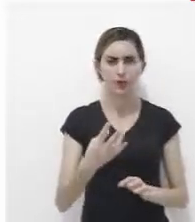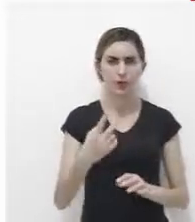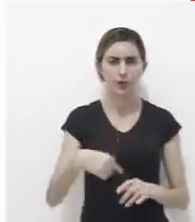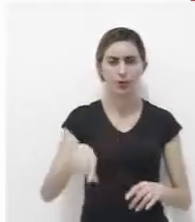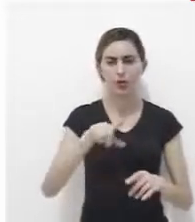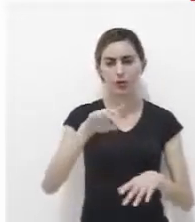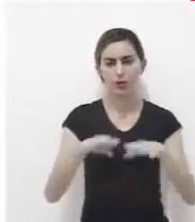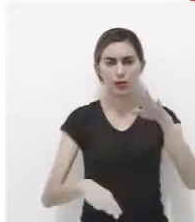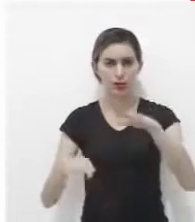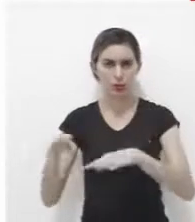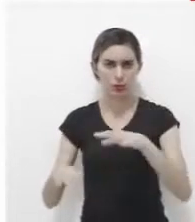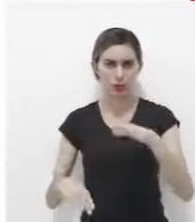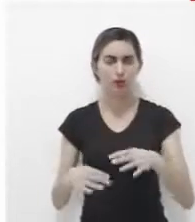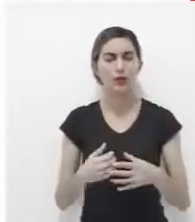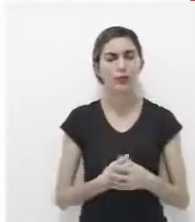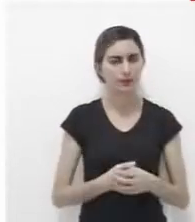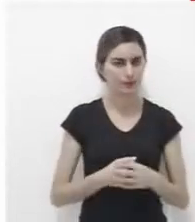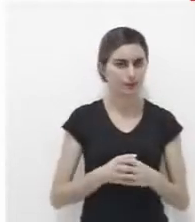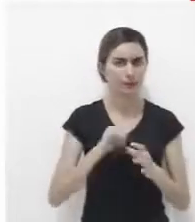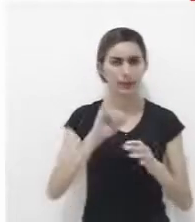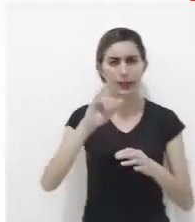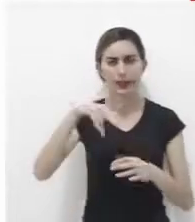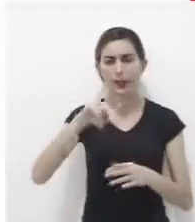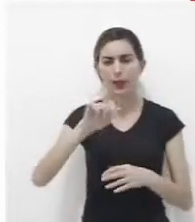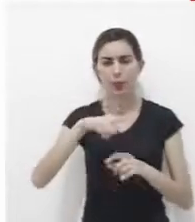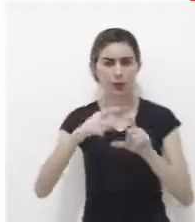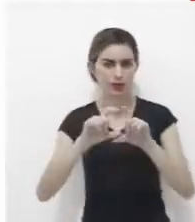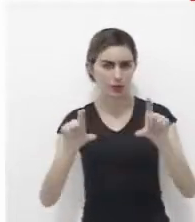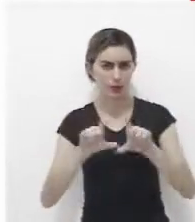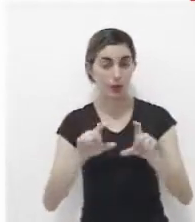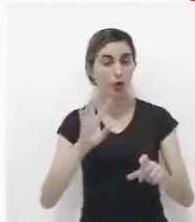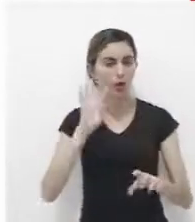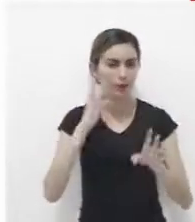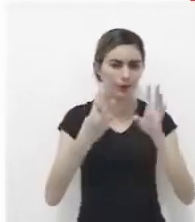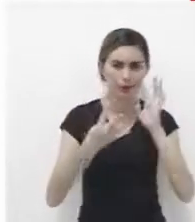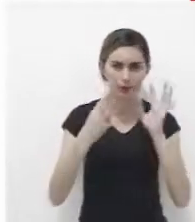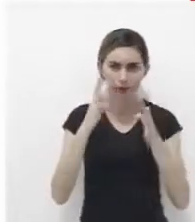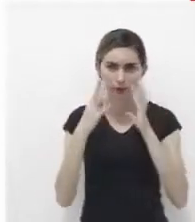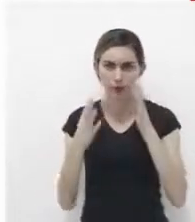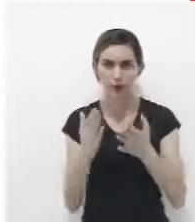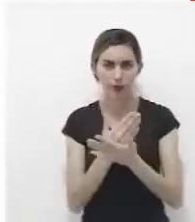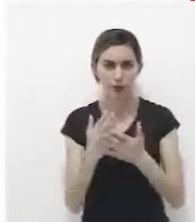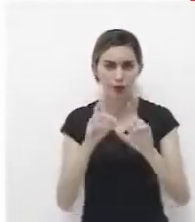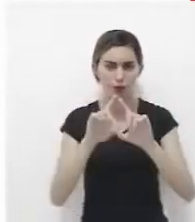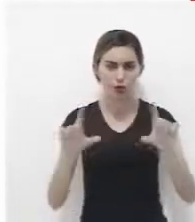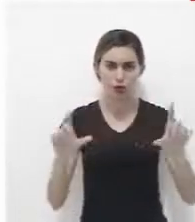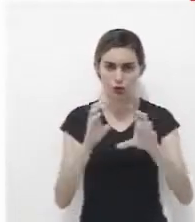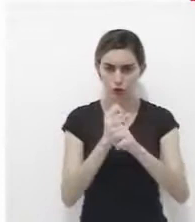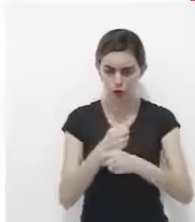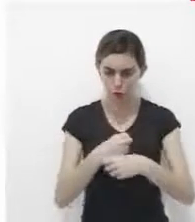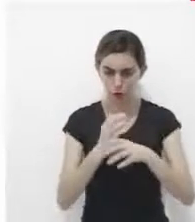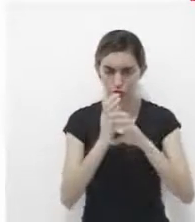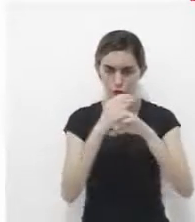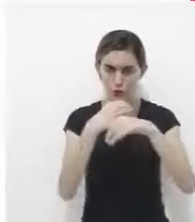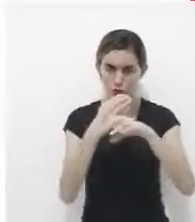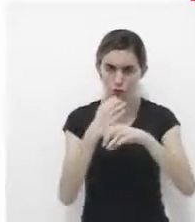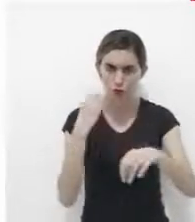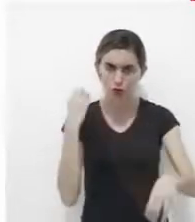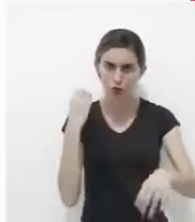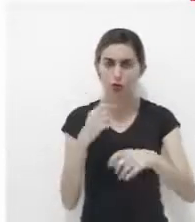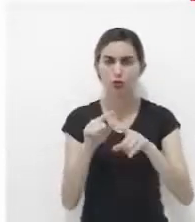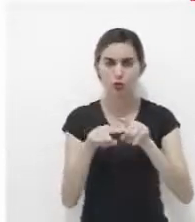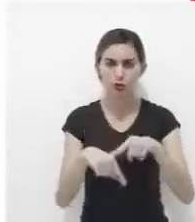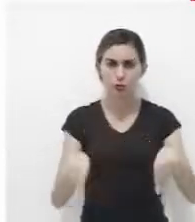solução para essa desigualdade, para essa inequação. Então, a solução geométrica na